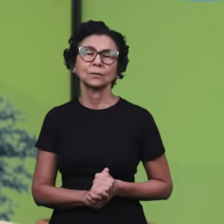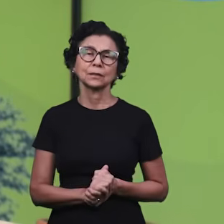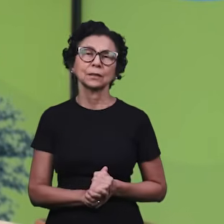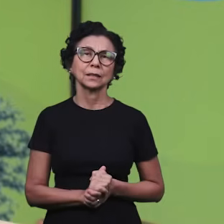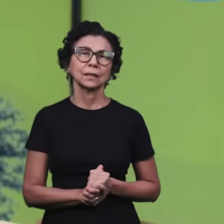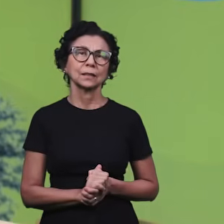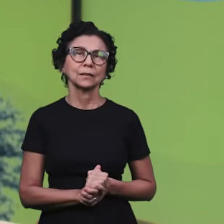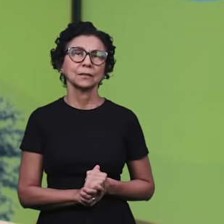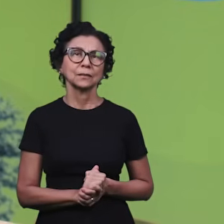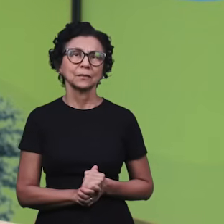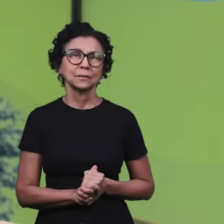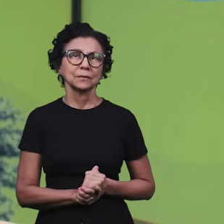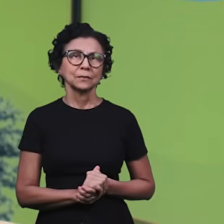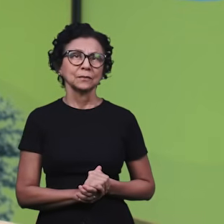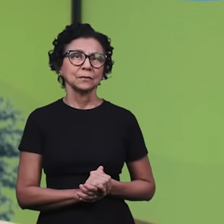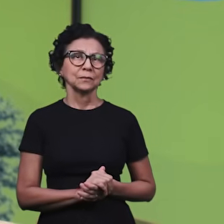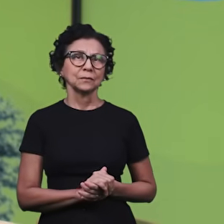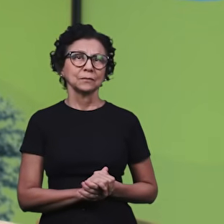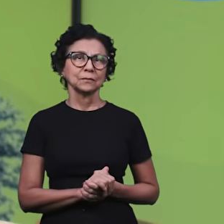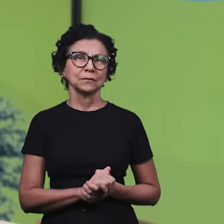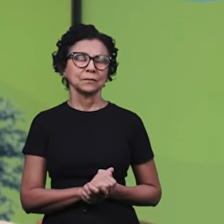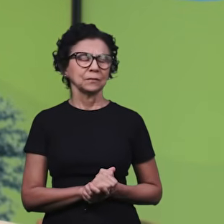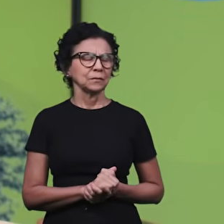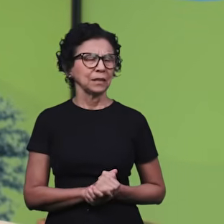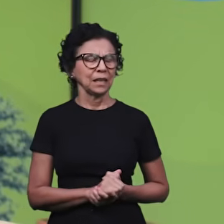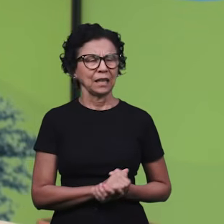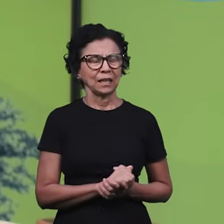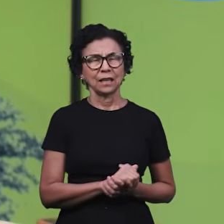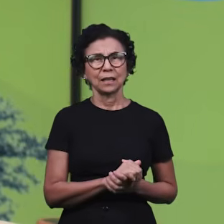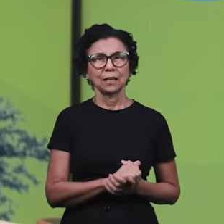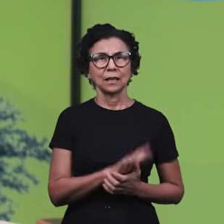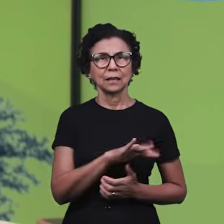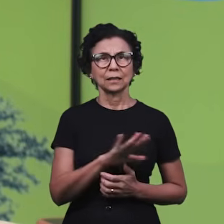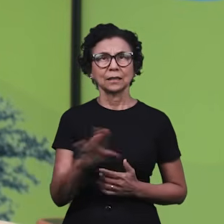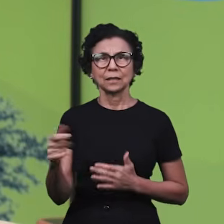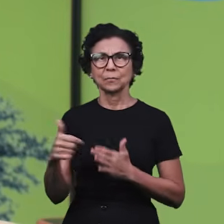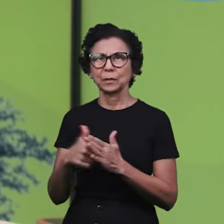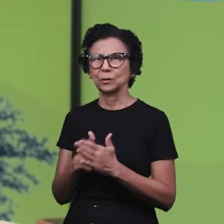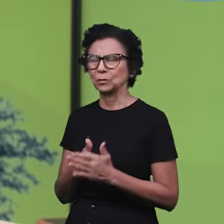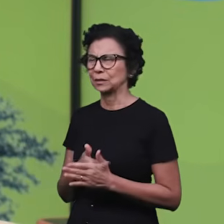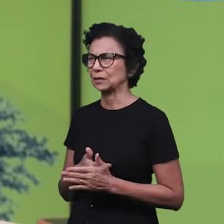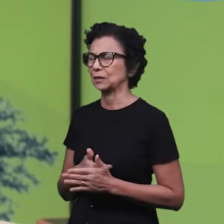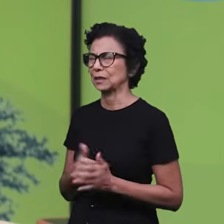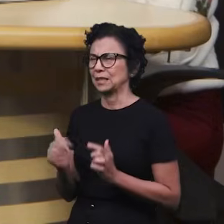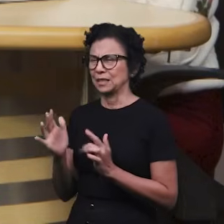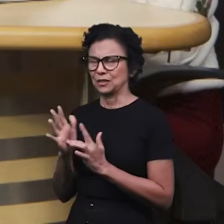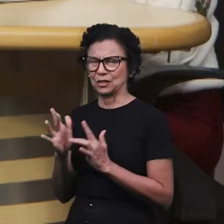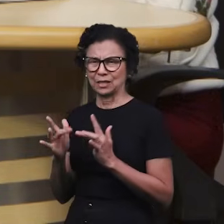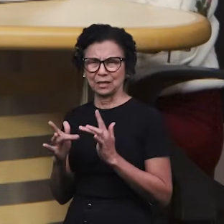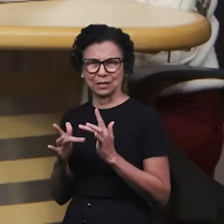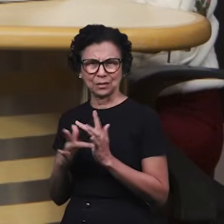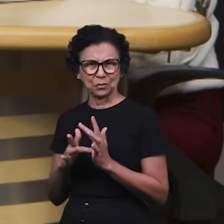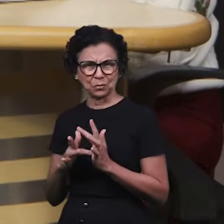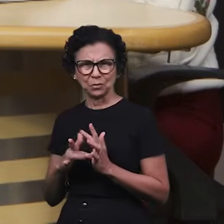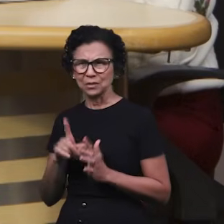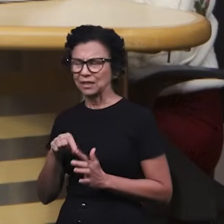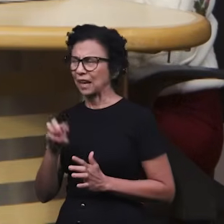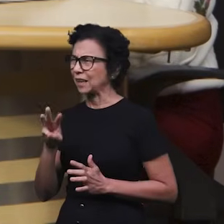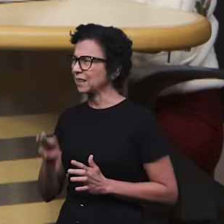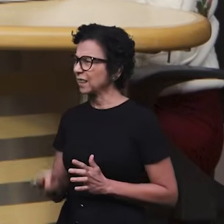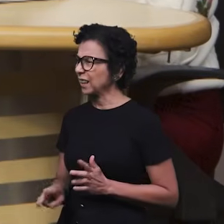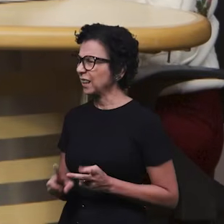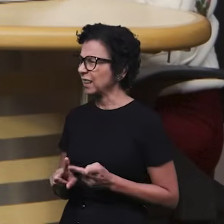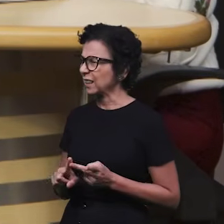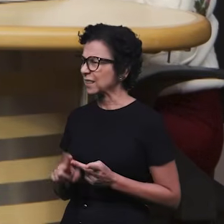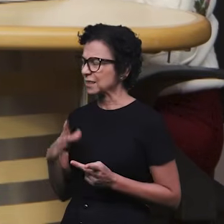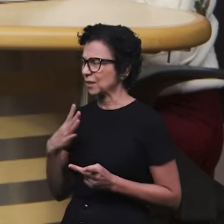revistinha, essa criança falou para mim que ela nunca tinha ouvido falar de Jesus. Ela não conhecia, né, o caminho da salvação, o